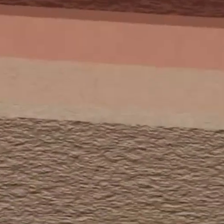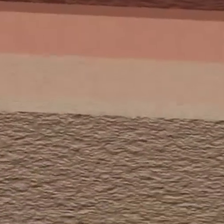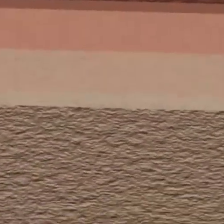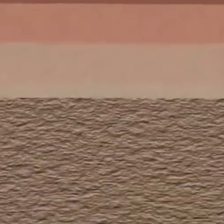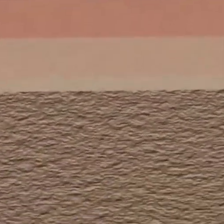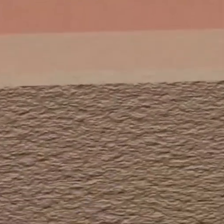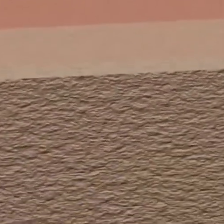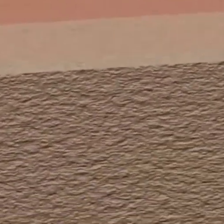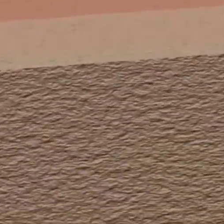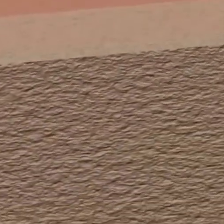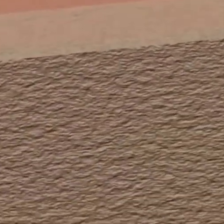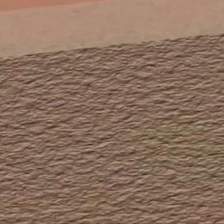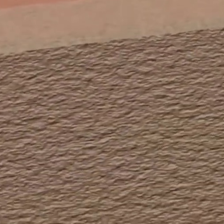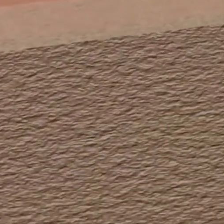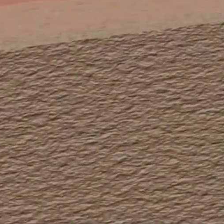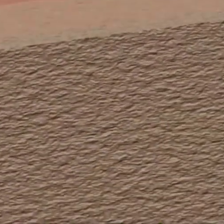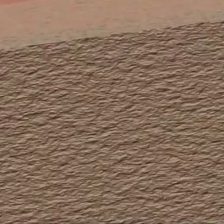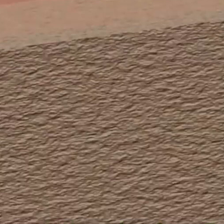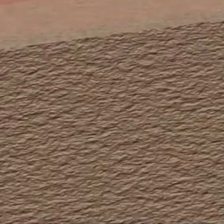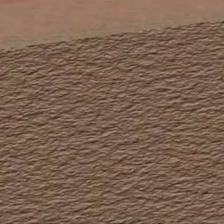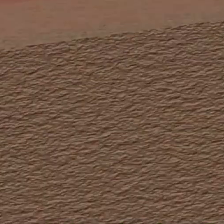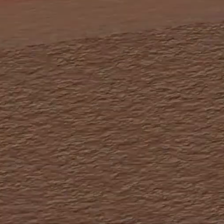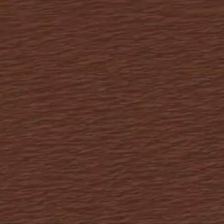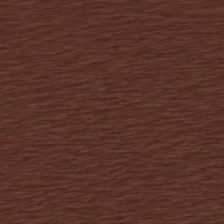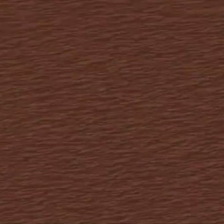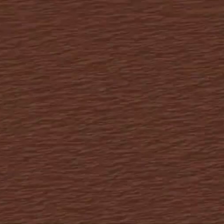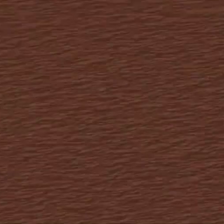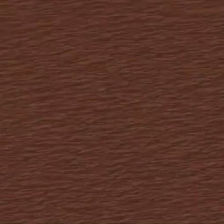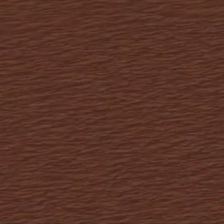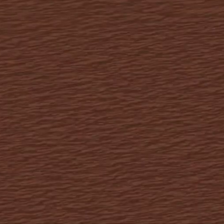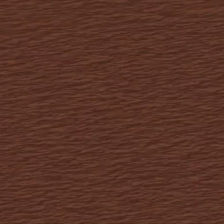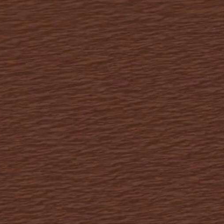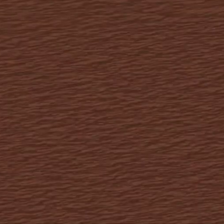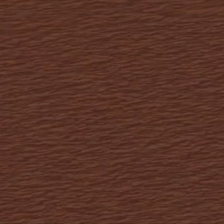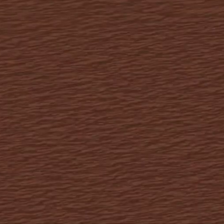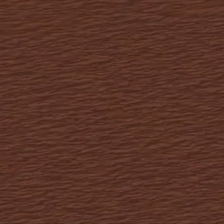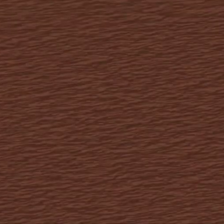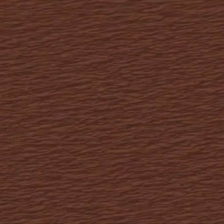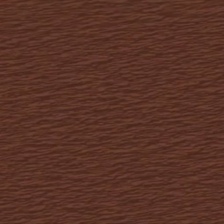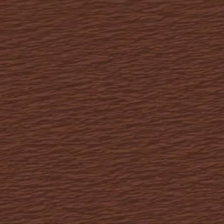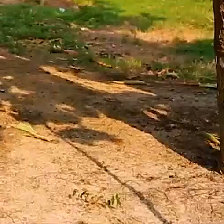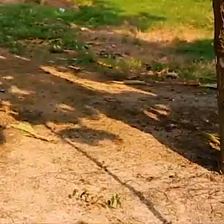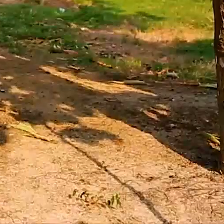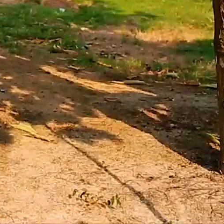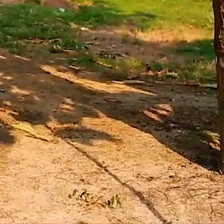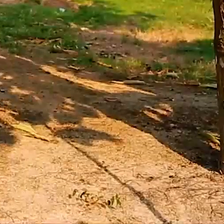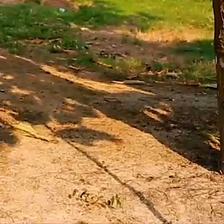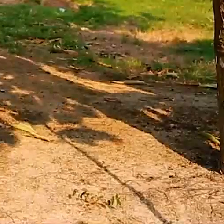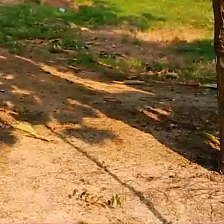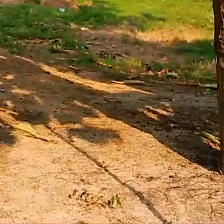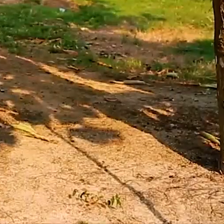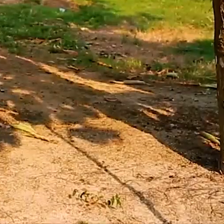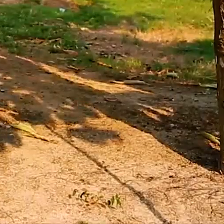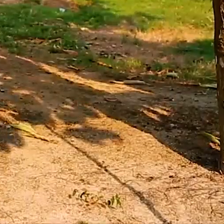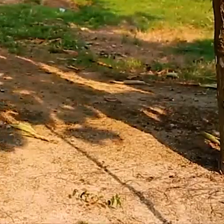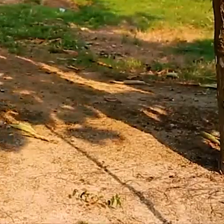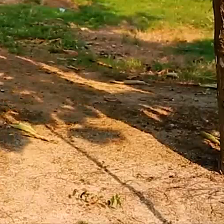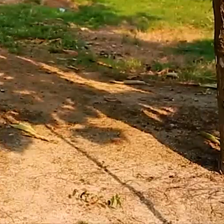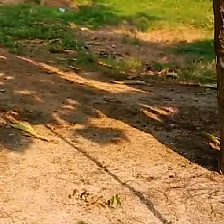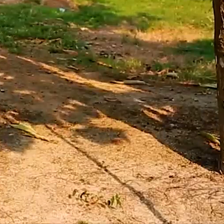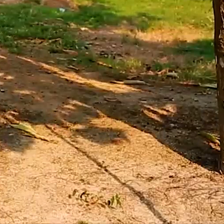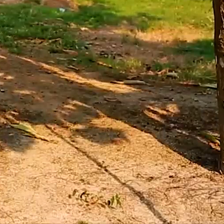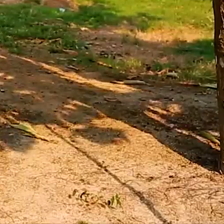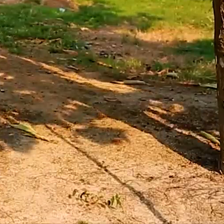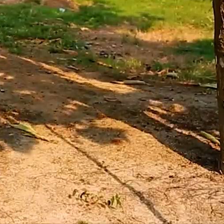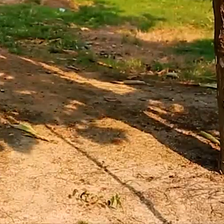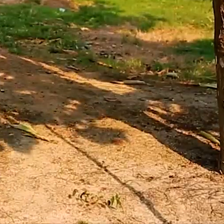20 dias, um trabalhador. E se fossem 5 trabalhadores para cavar o poço? Bom, 5 trabalhadores, então vai ter que fazer uma conta